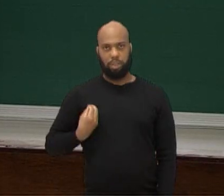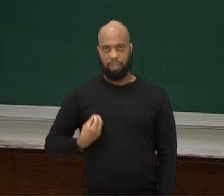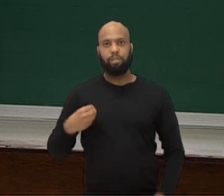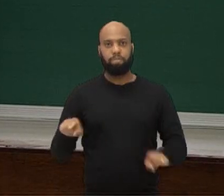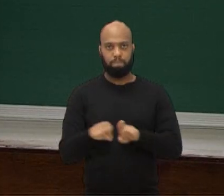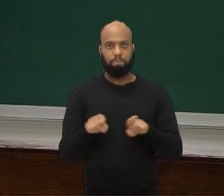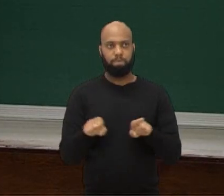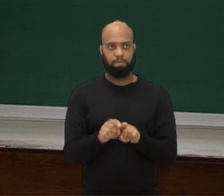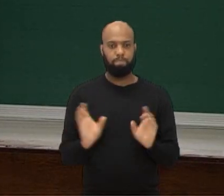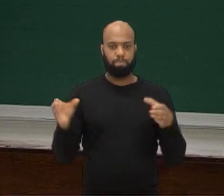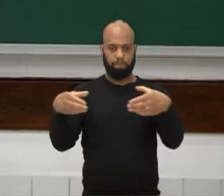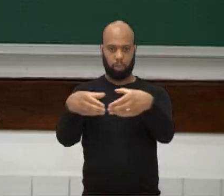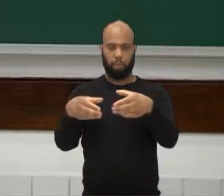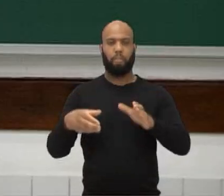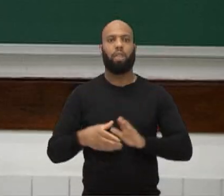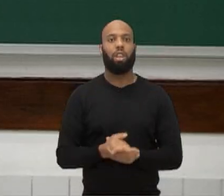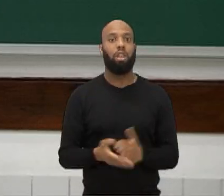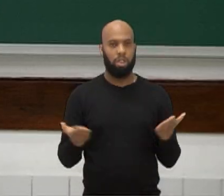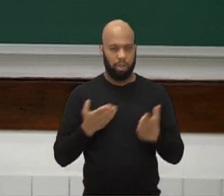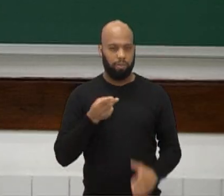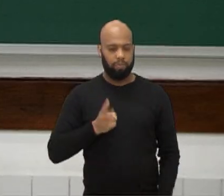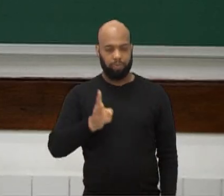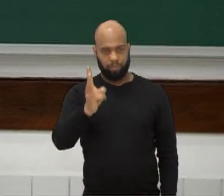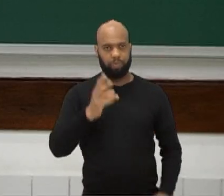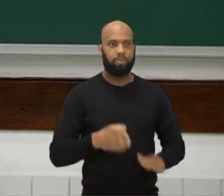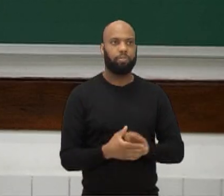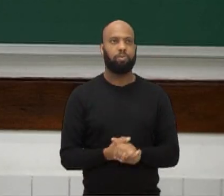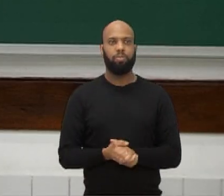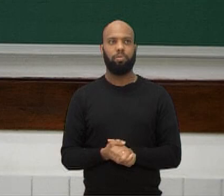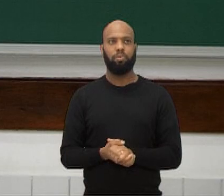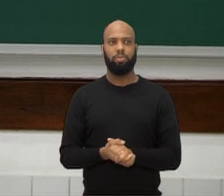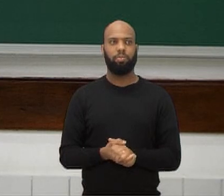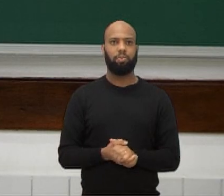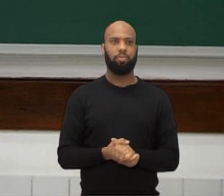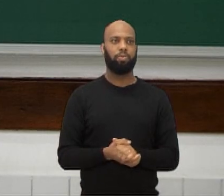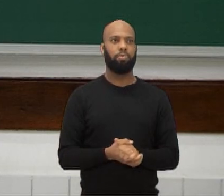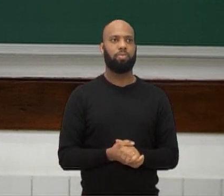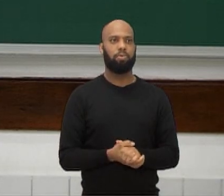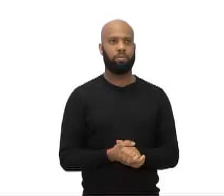morava nessa província. Vamos em frente?